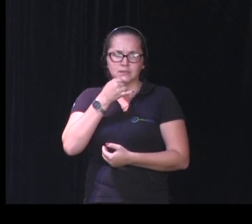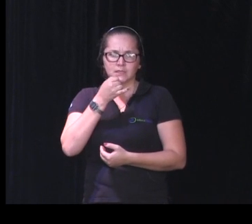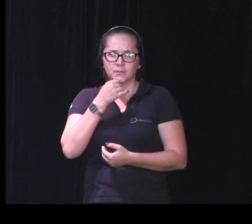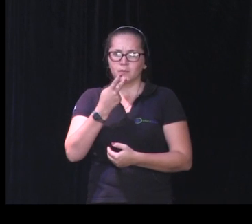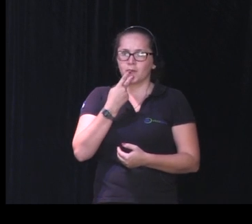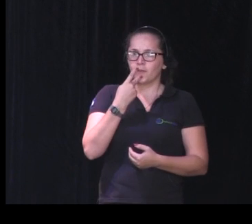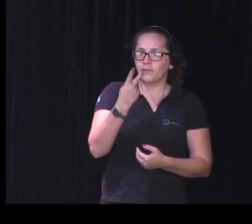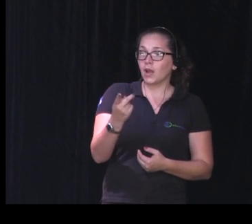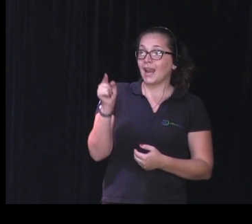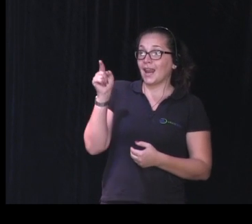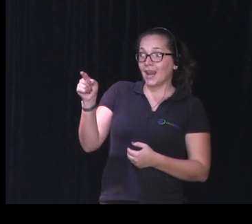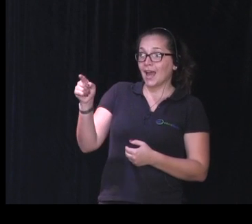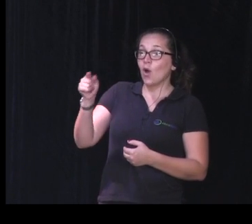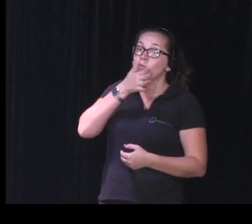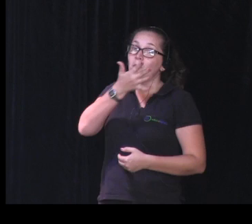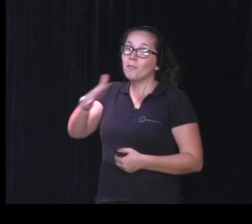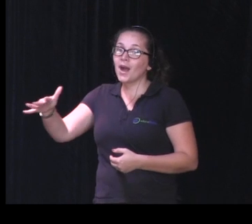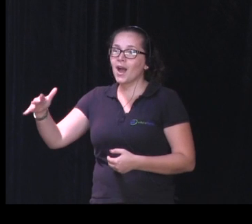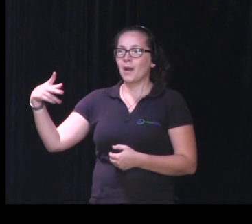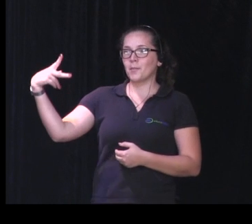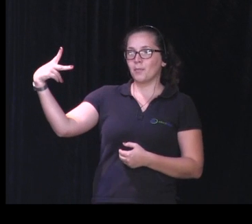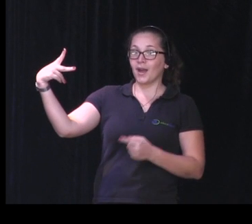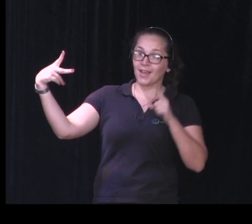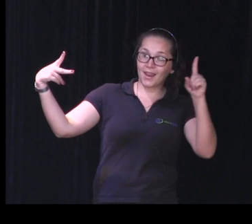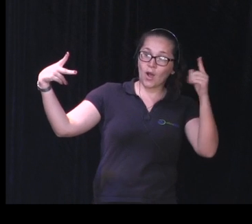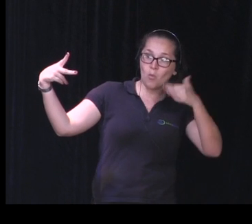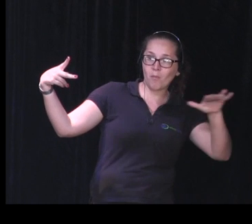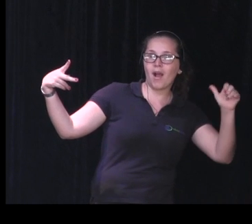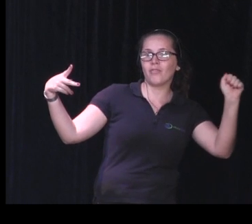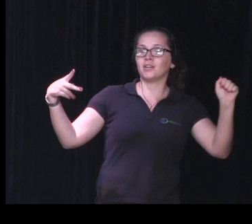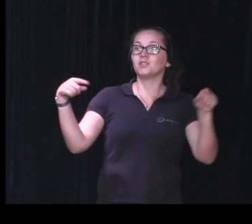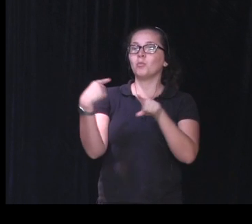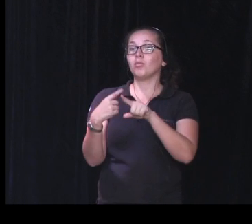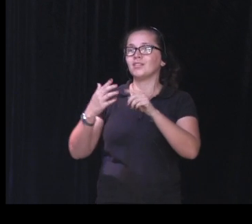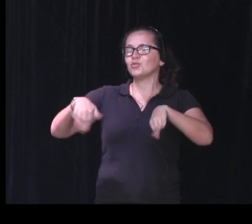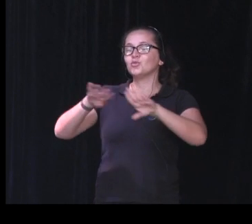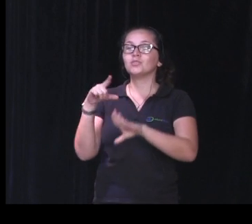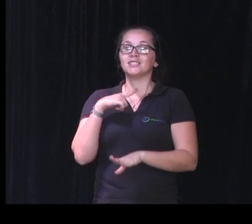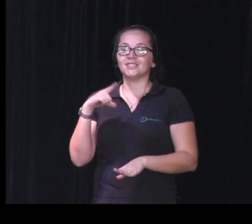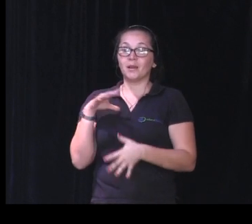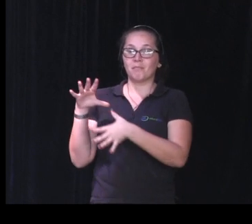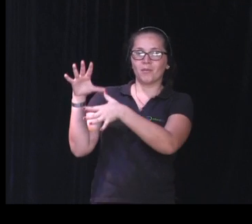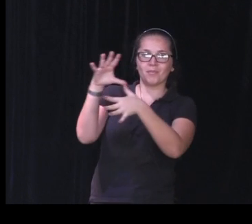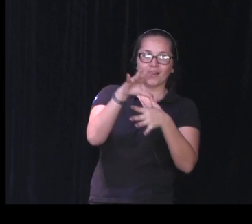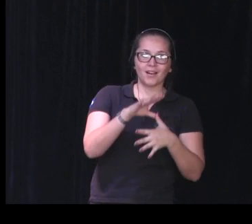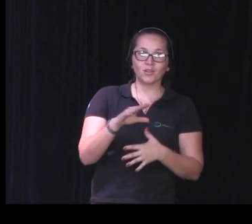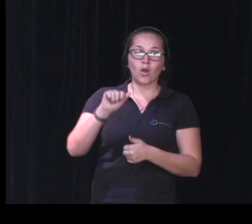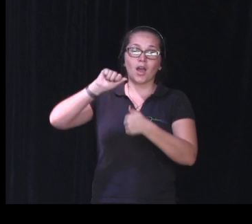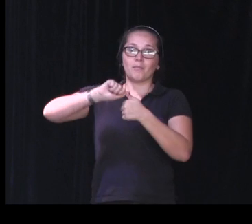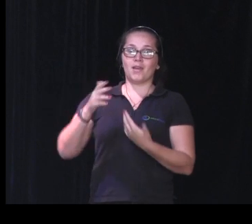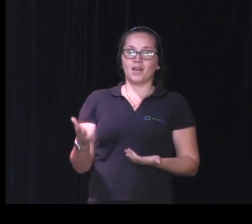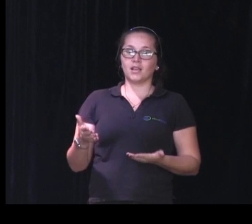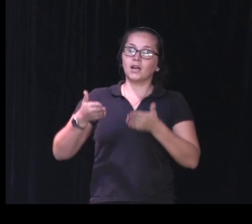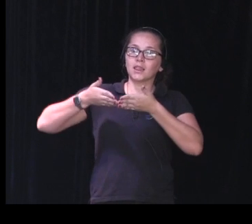Latina. Uma coisa é o Pacífico, outra coisa é o Atlântico. Porque até então todo mundo